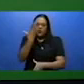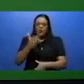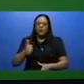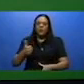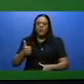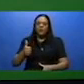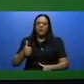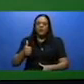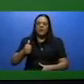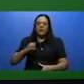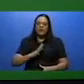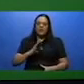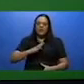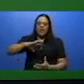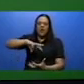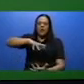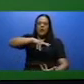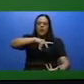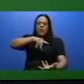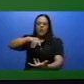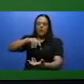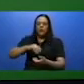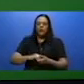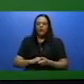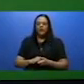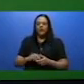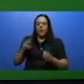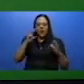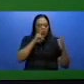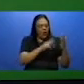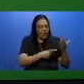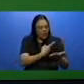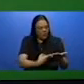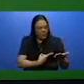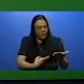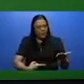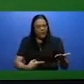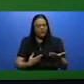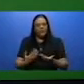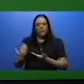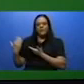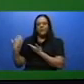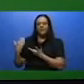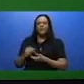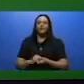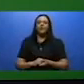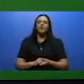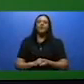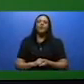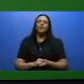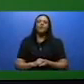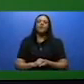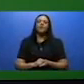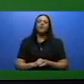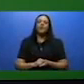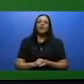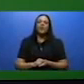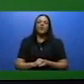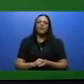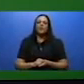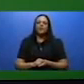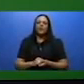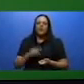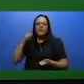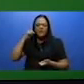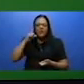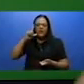região. Olha aí na sua apostila, logo abaixo desse texto, tem essa imagem. Vamos lá? Olha ali. Você